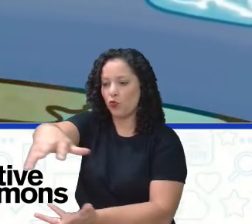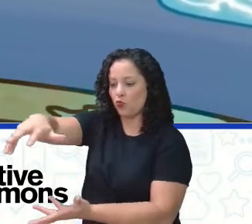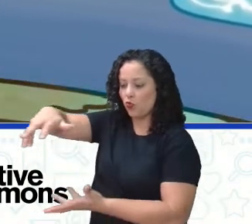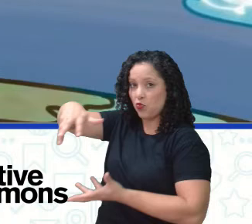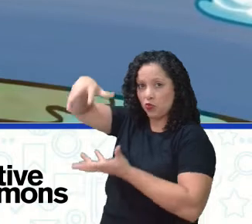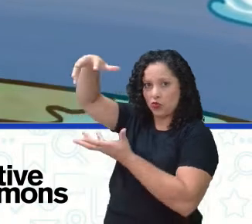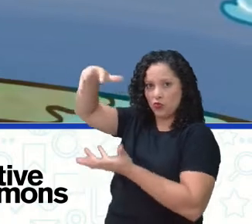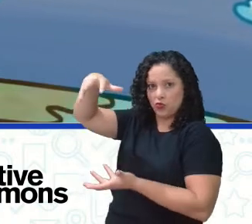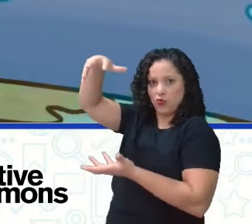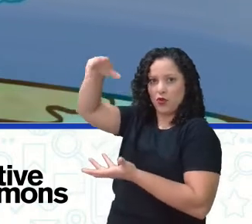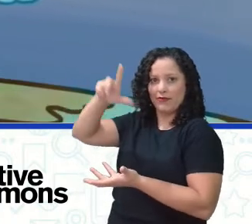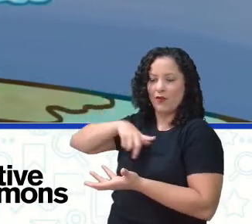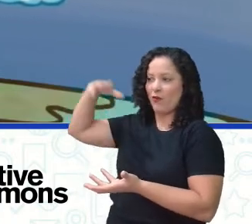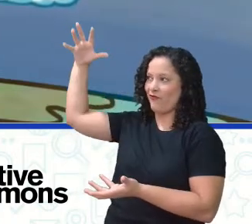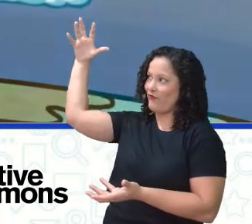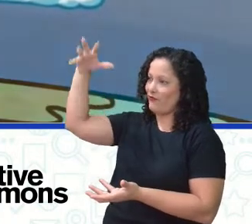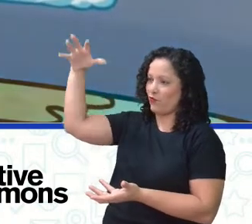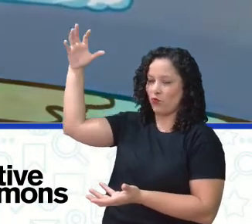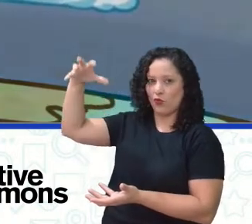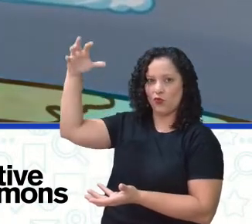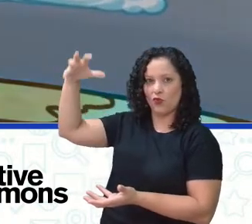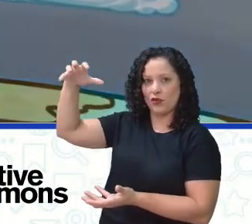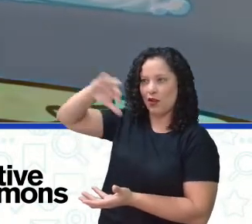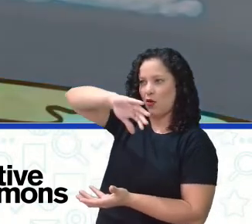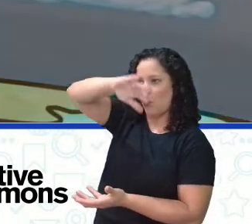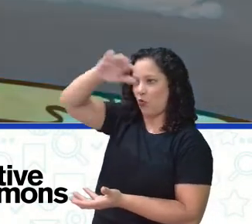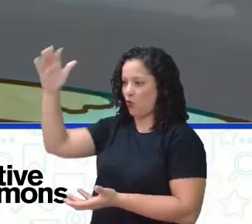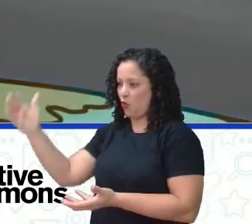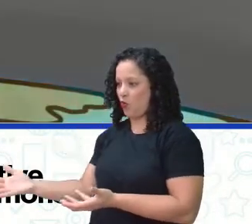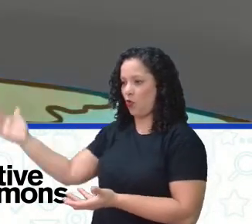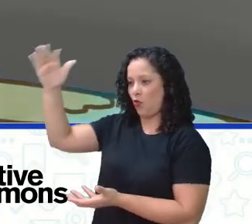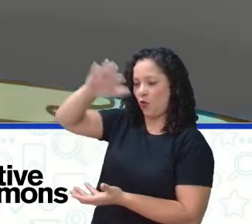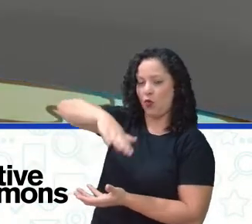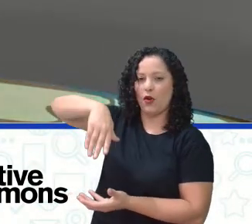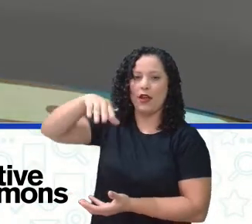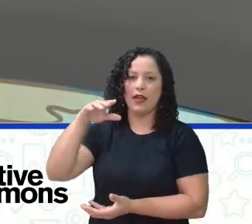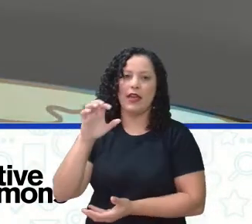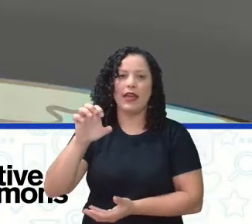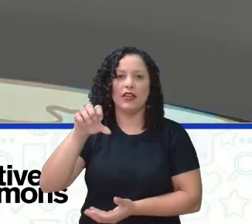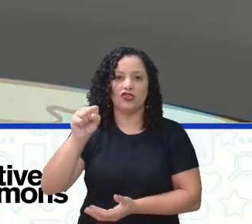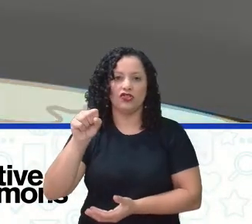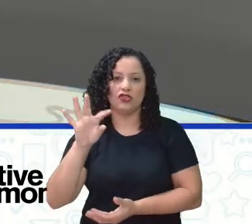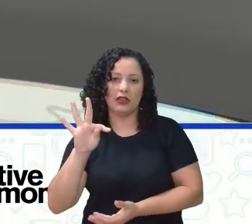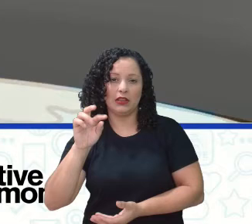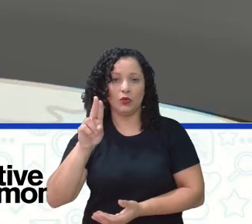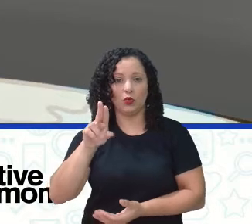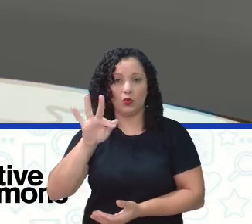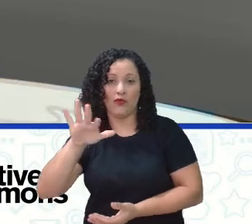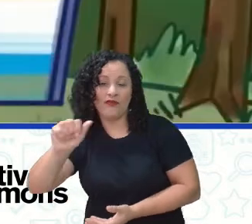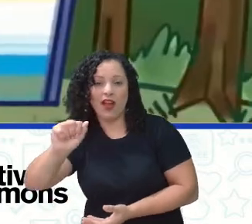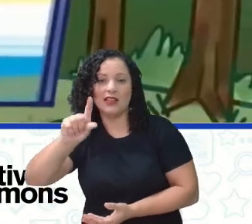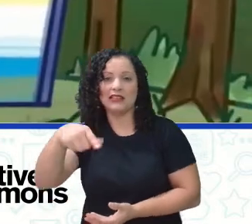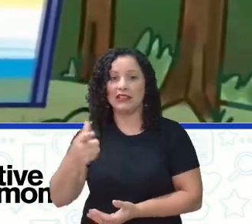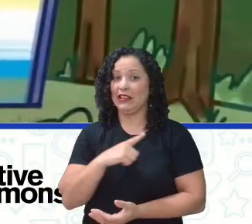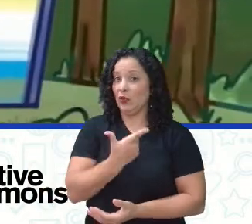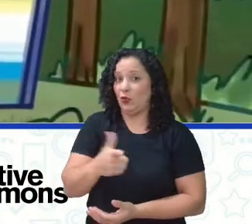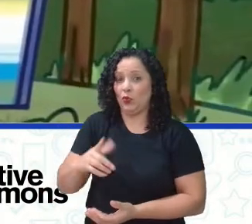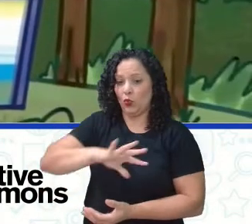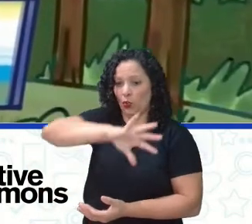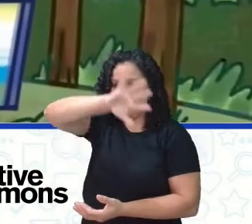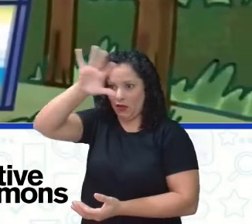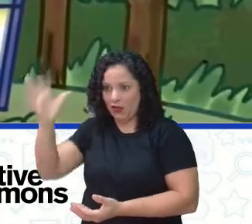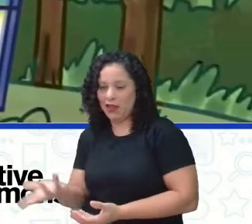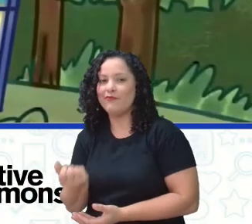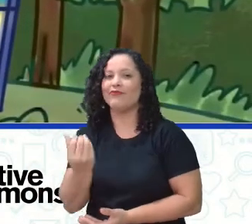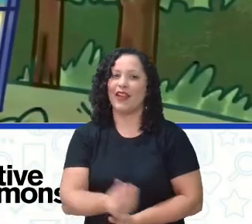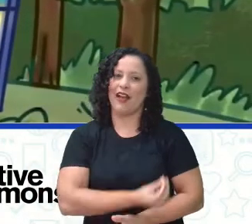natural chamado efeito estufa. Sem ele, o planeta seria muito frio e a vida das espécies estaria ameaçada. Podemos comparar